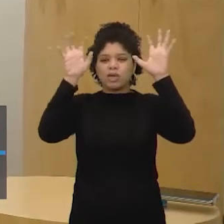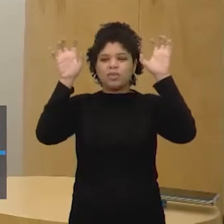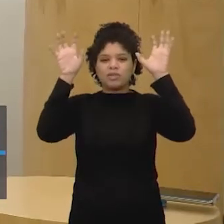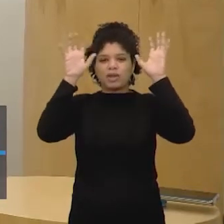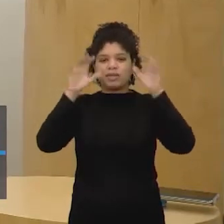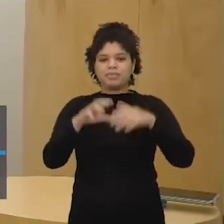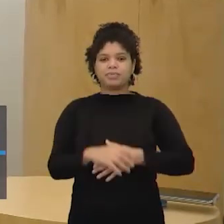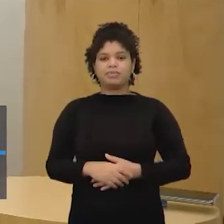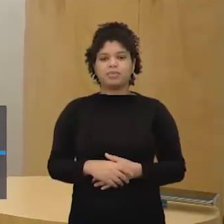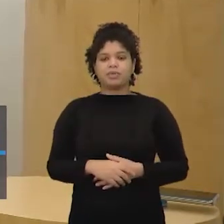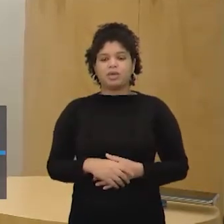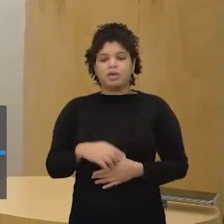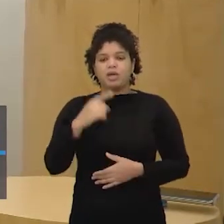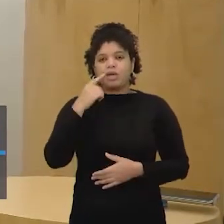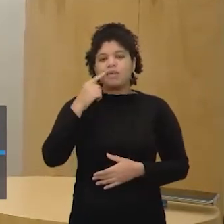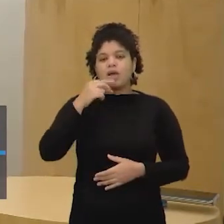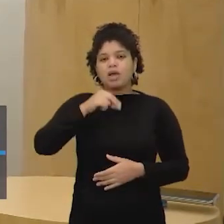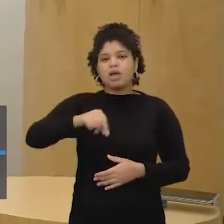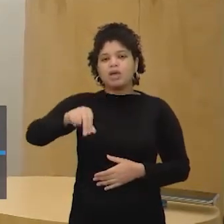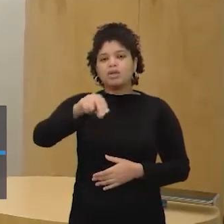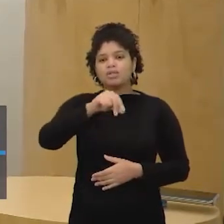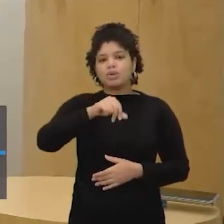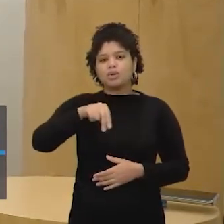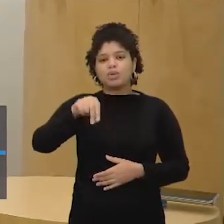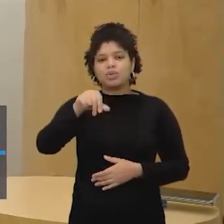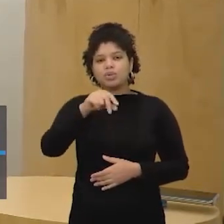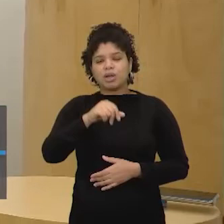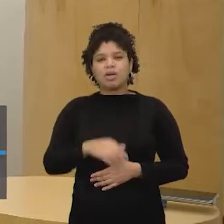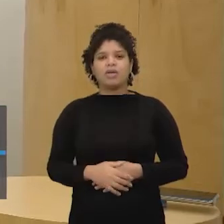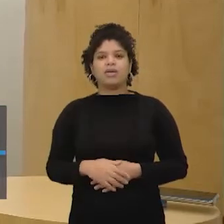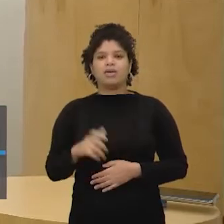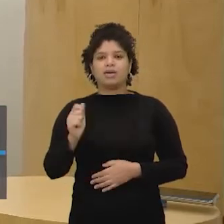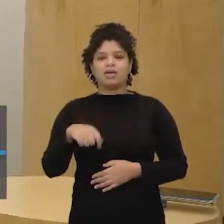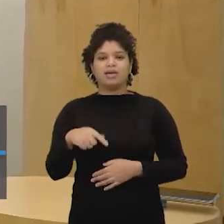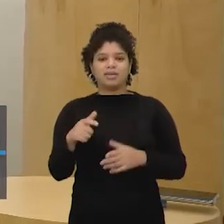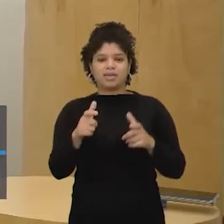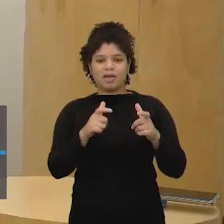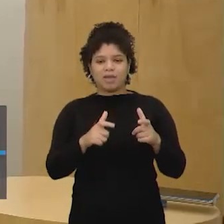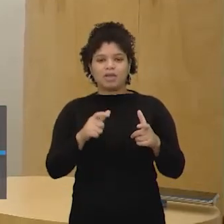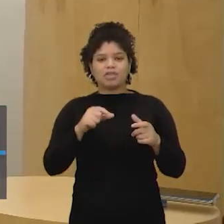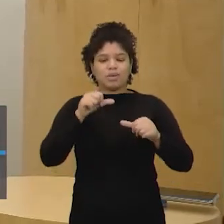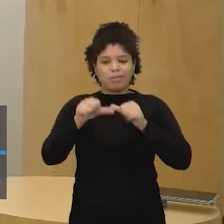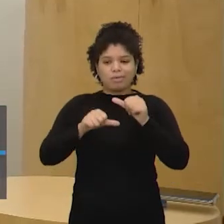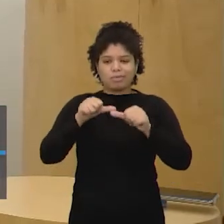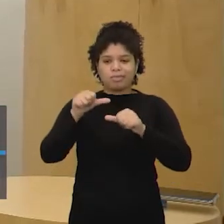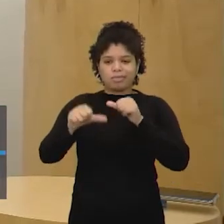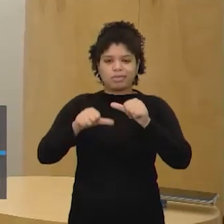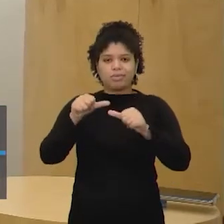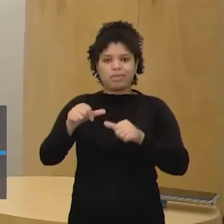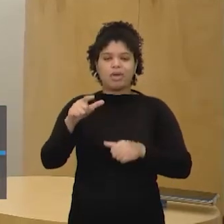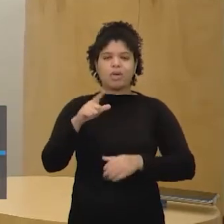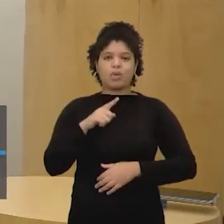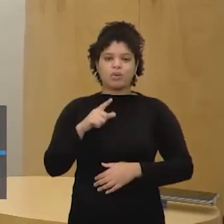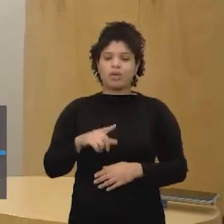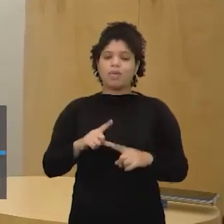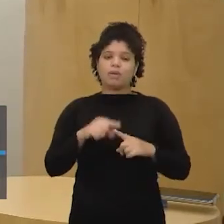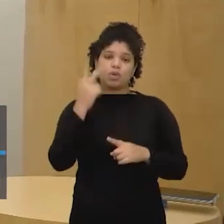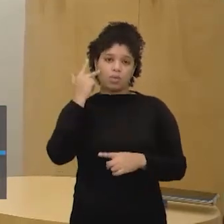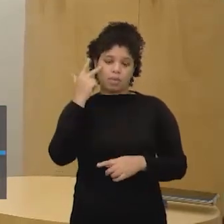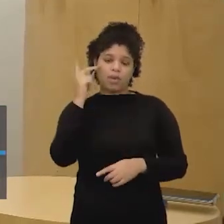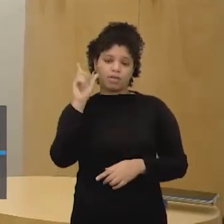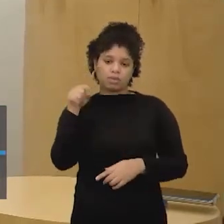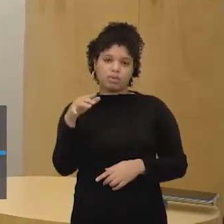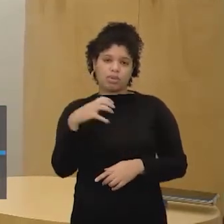sal, você vê que ele já tá mais úmido, que ele absorveu essa umidade, que ele tá mais blocadinho, mais juntinho ali, é justamente por causa disso.